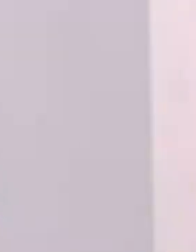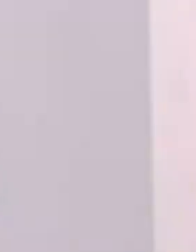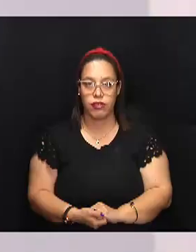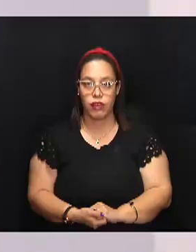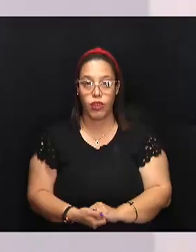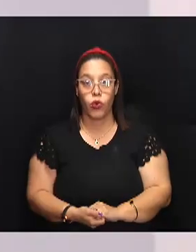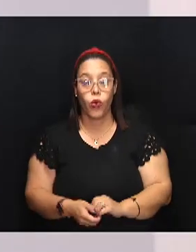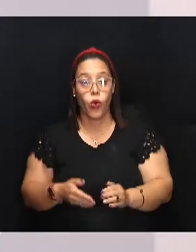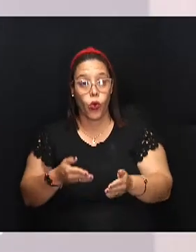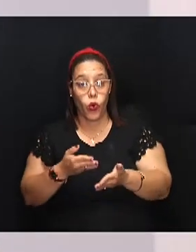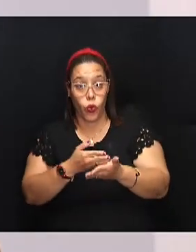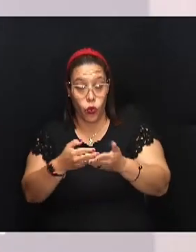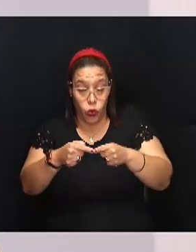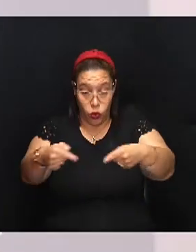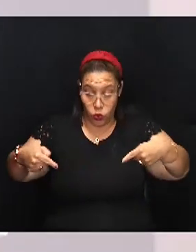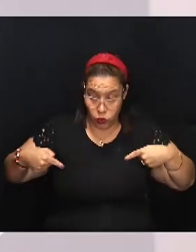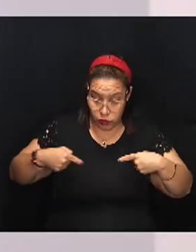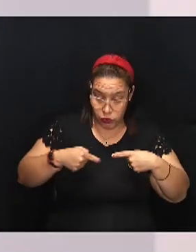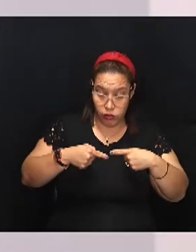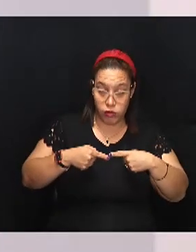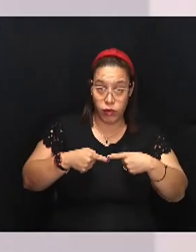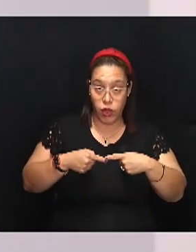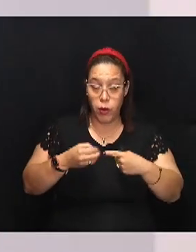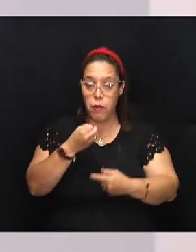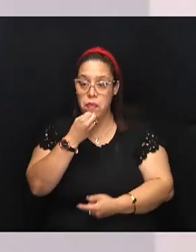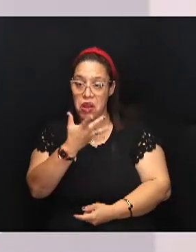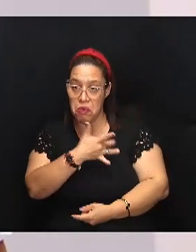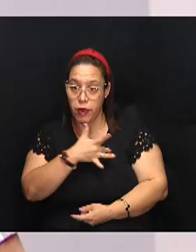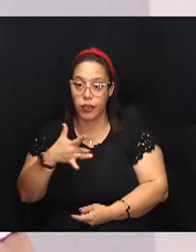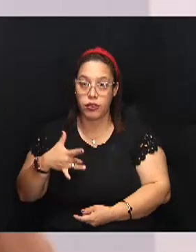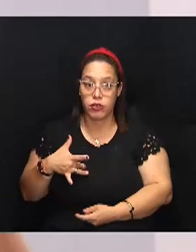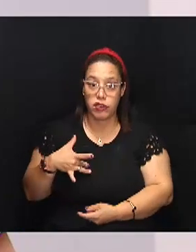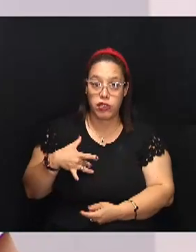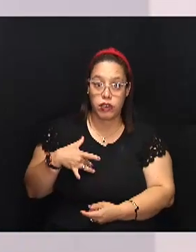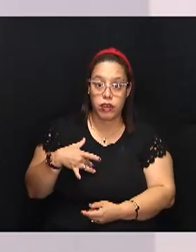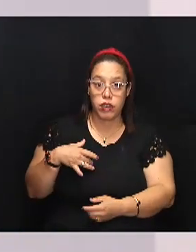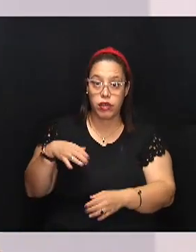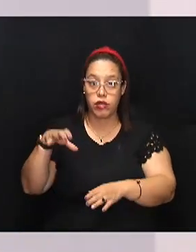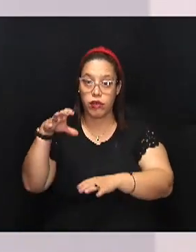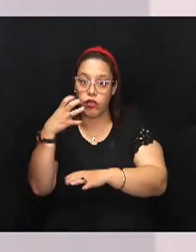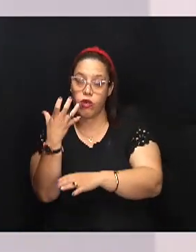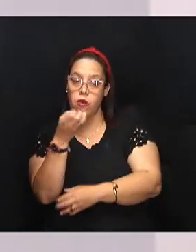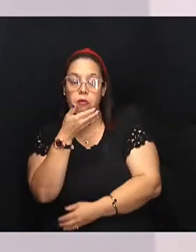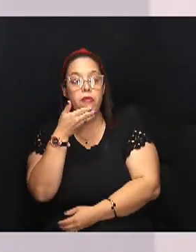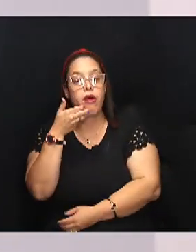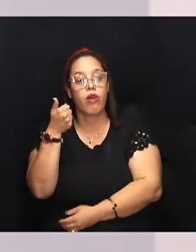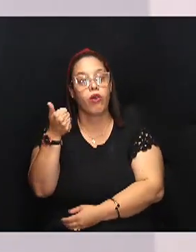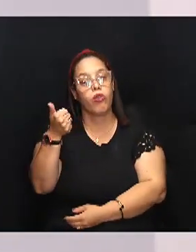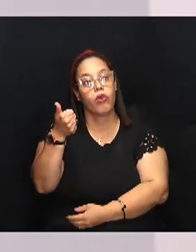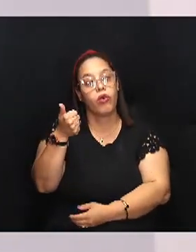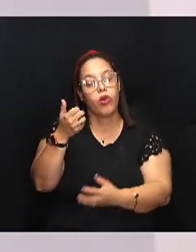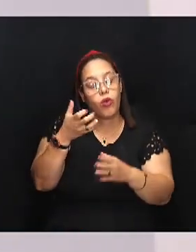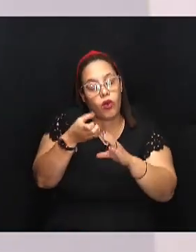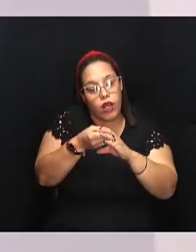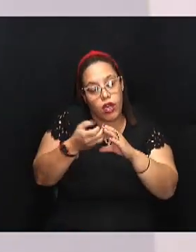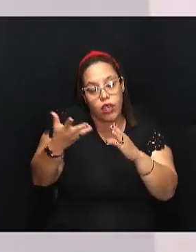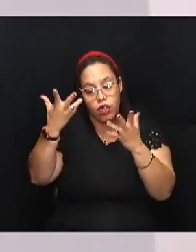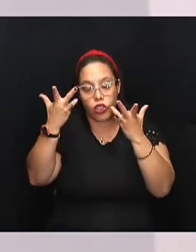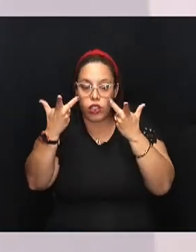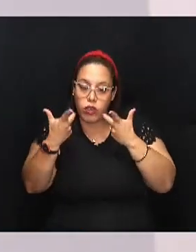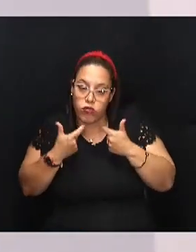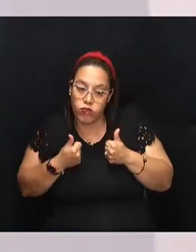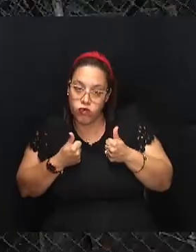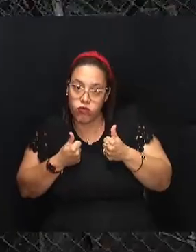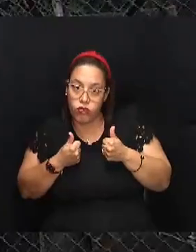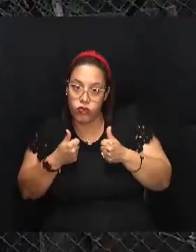A gente vai colocar num recinto prezando pelo bem-estar dele. Então a gente vai colocar um recinto que favoreça ele ter as características naturais. Então se for uma ave,